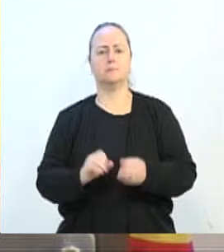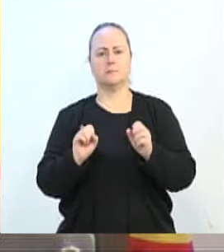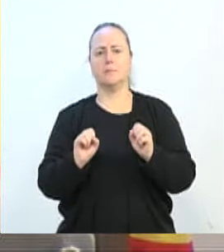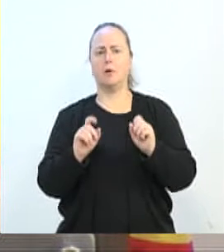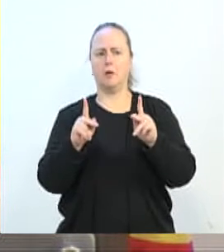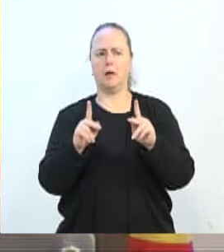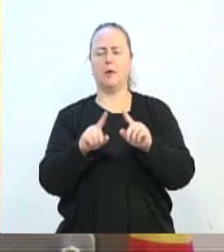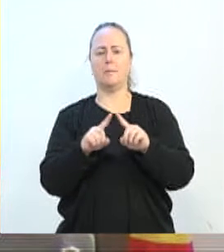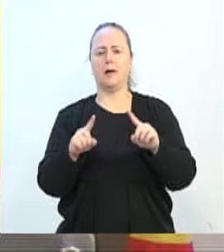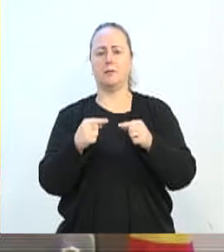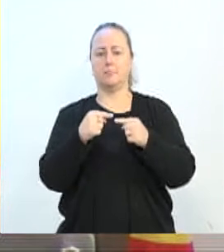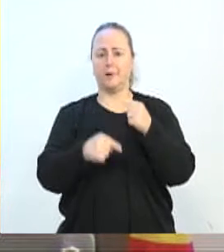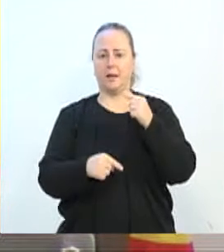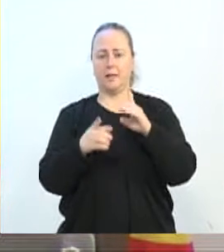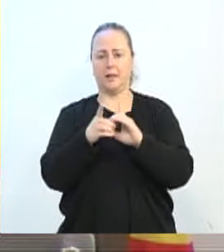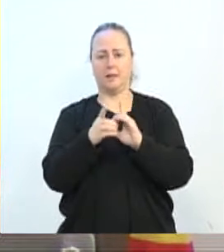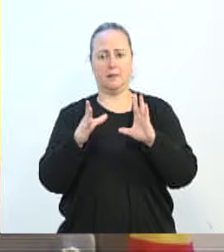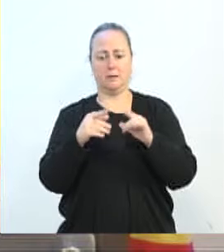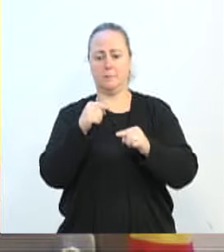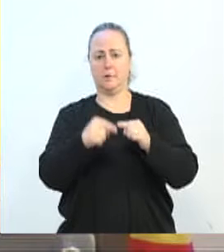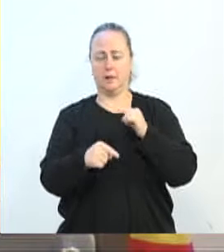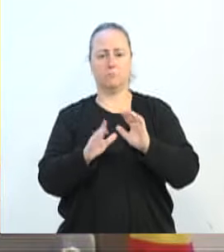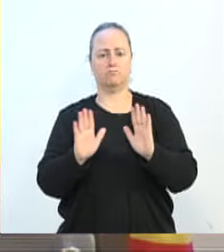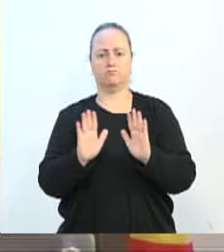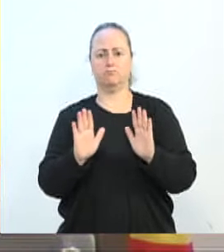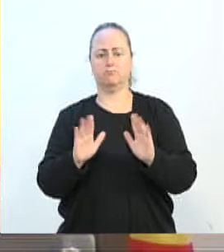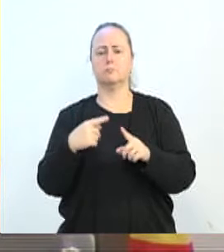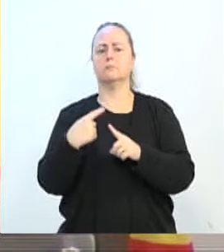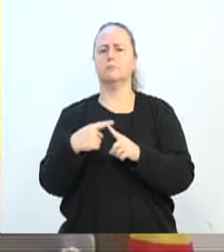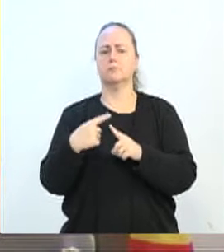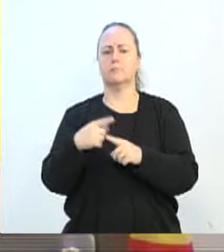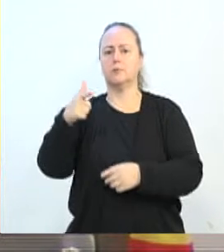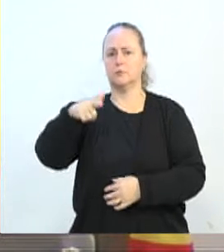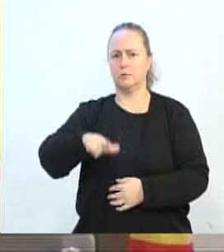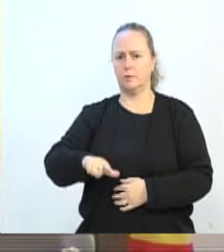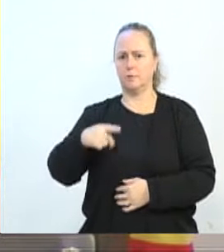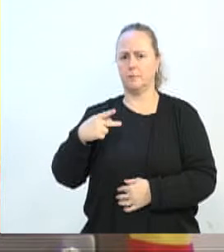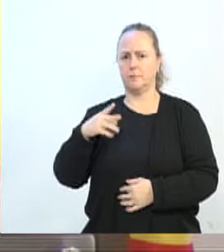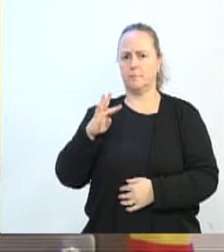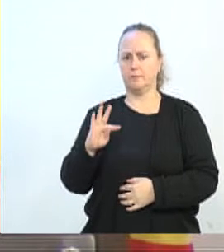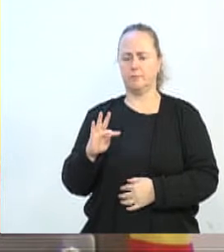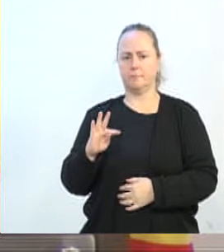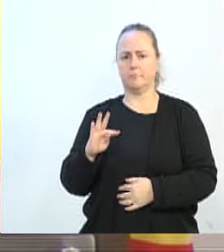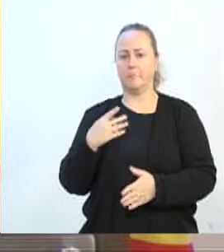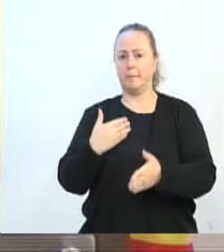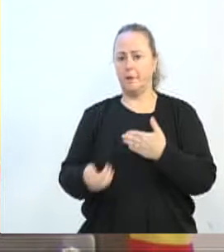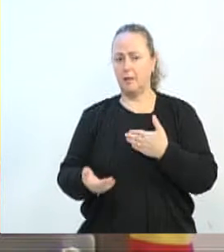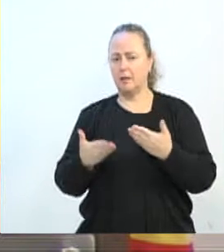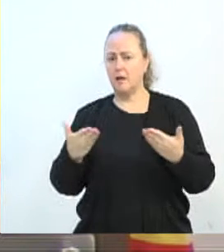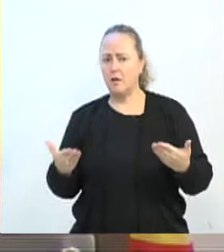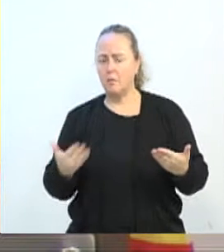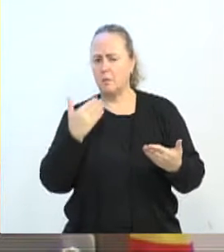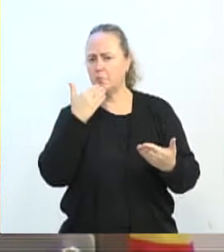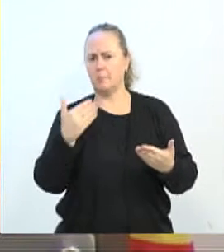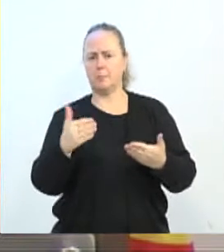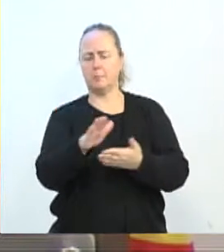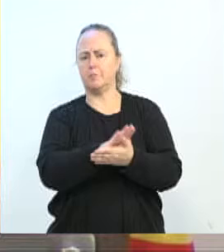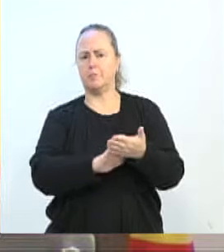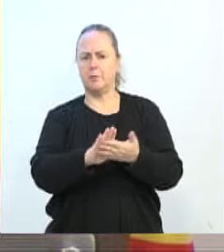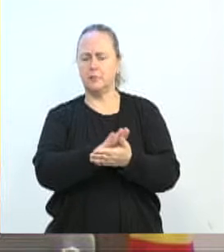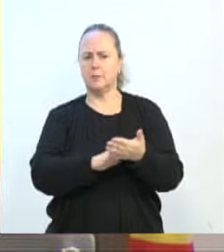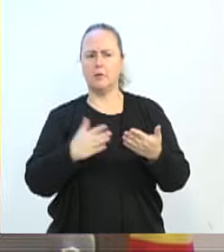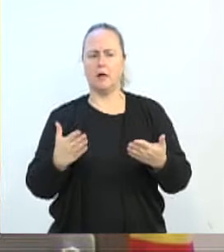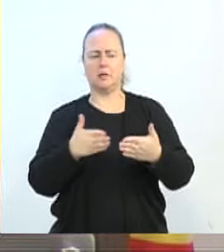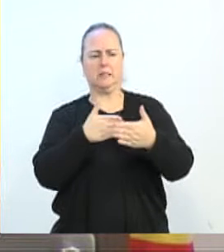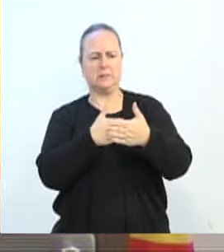não é legal hoje repito quando o PT perdeu as eleições não se fez isso não se pediu intervenção militar Federal nosso prejudicou com